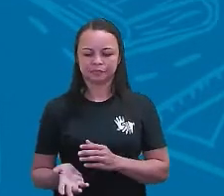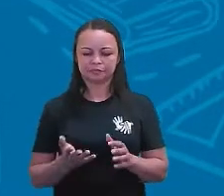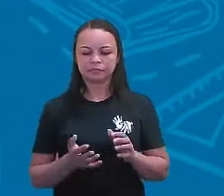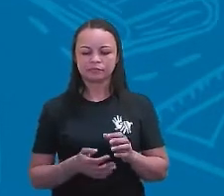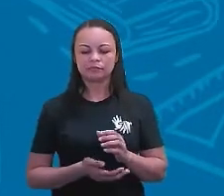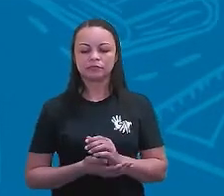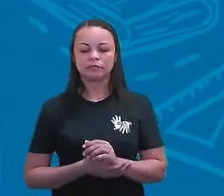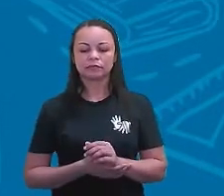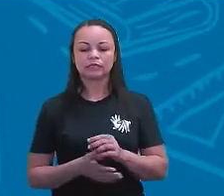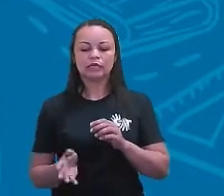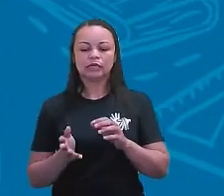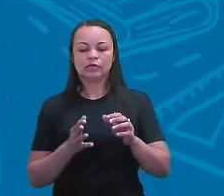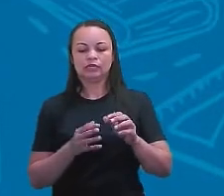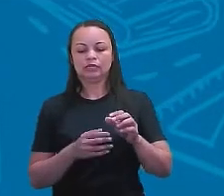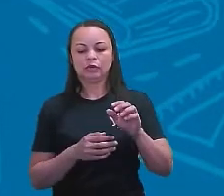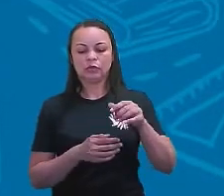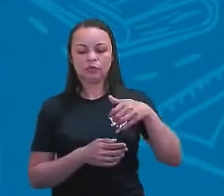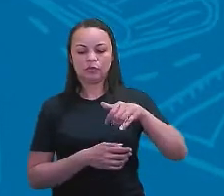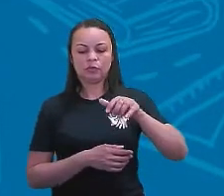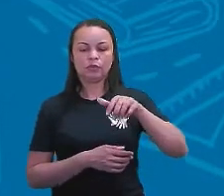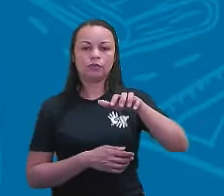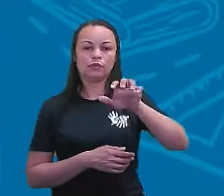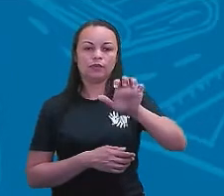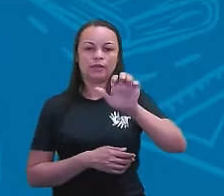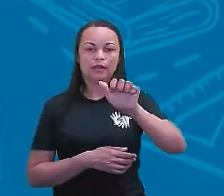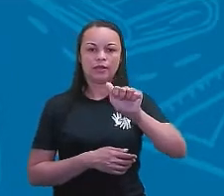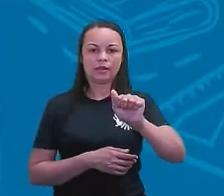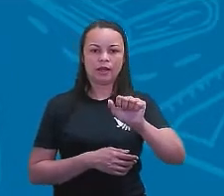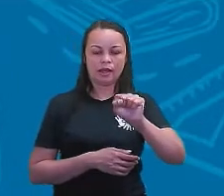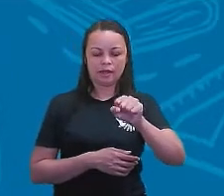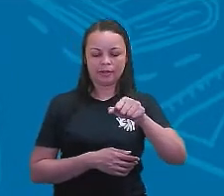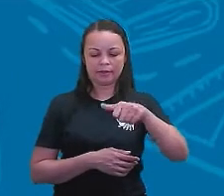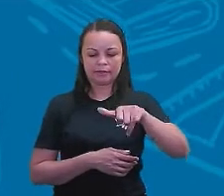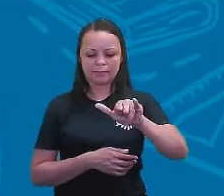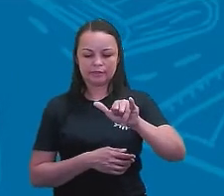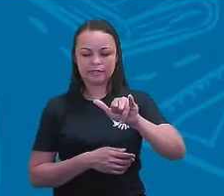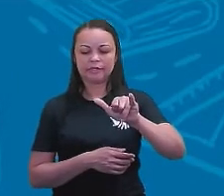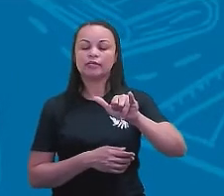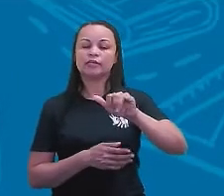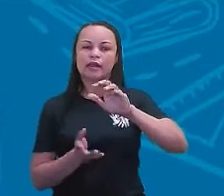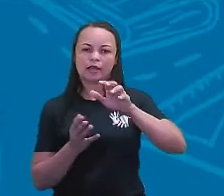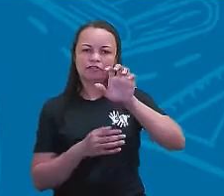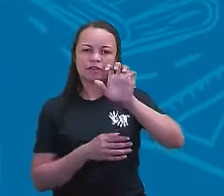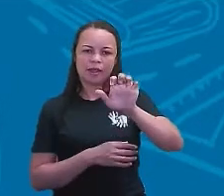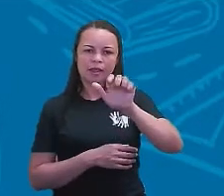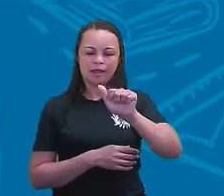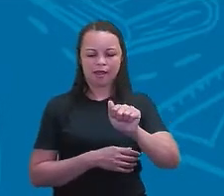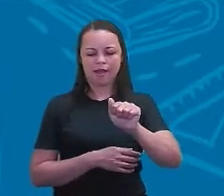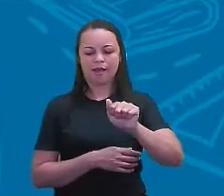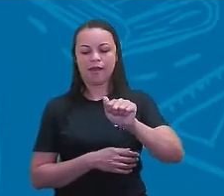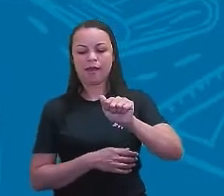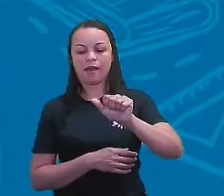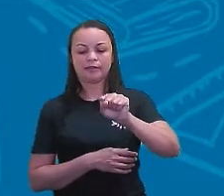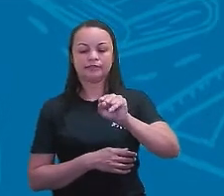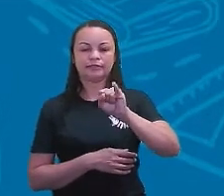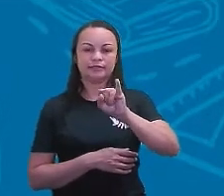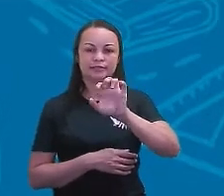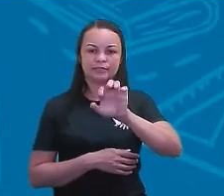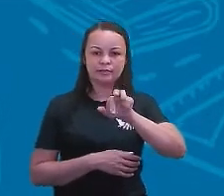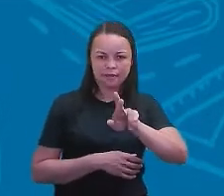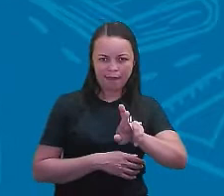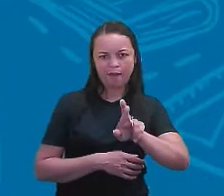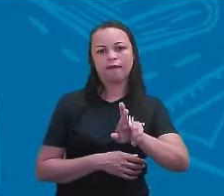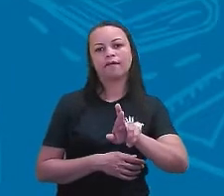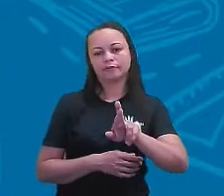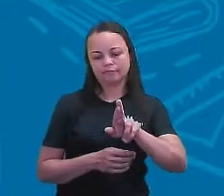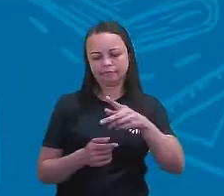Então, o Y sai, coloca aí no lugar e acrescenta aí o ER, mais a palavrinha them. Então, o teu busy vai ficar busier, o